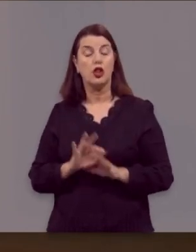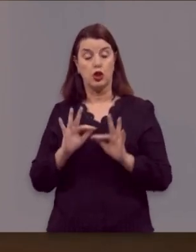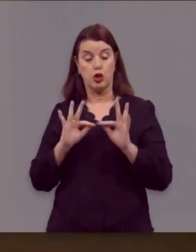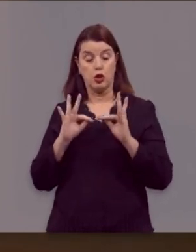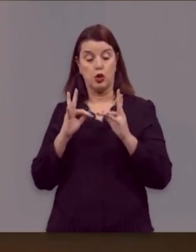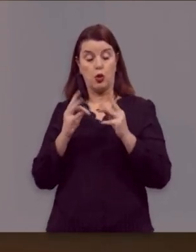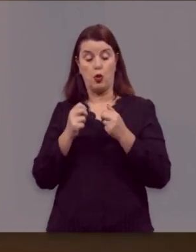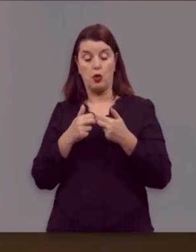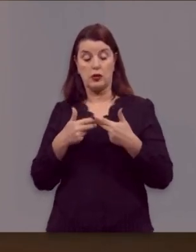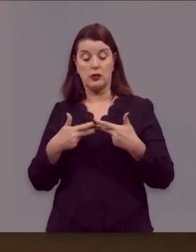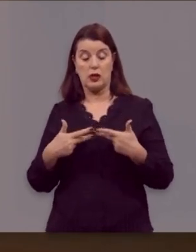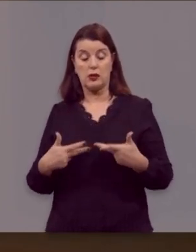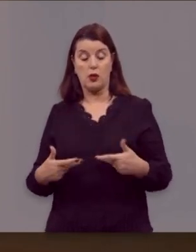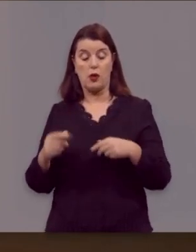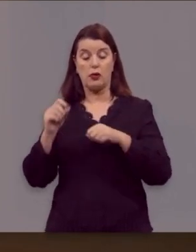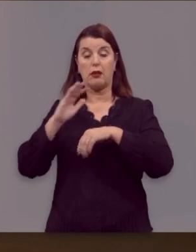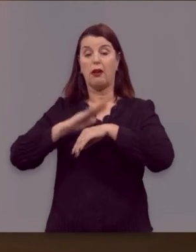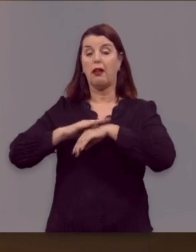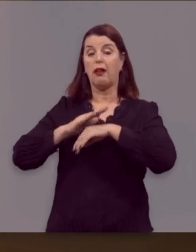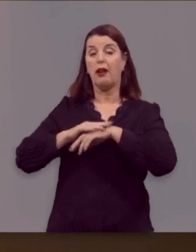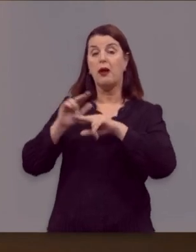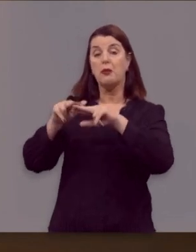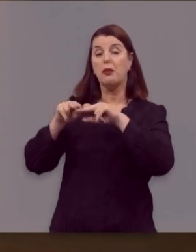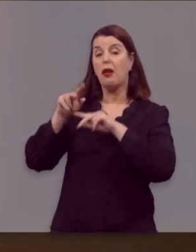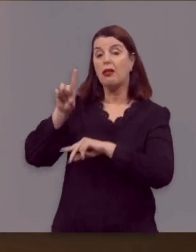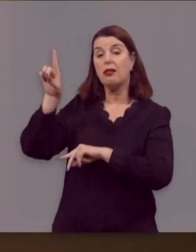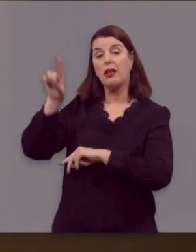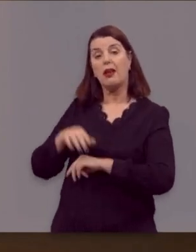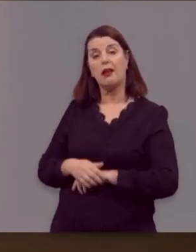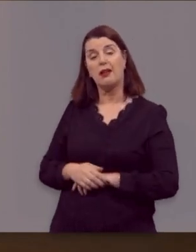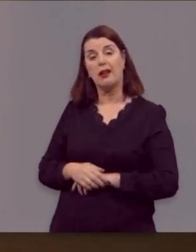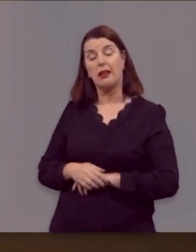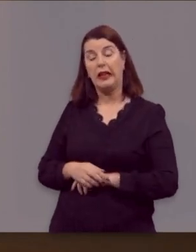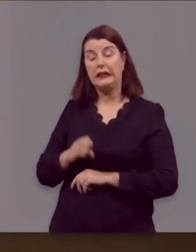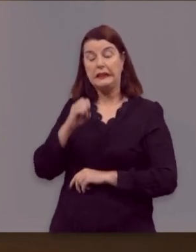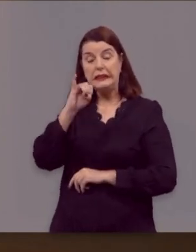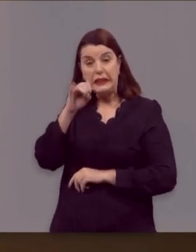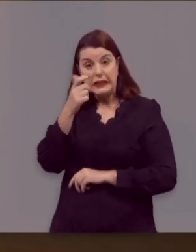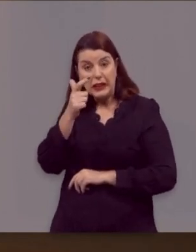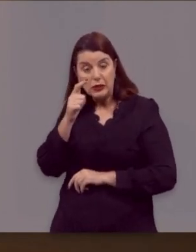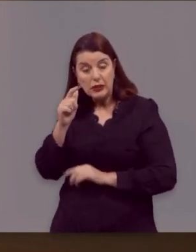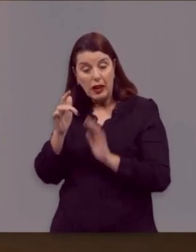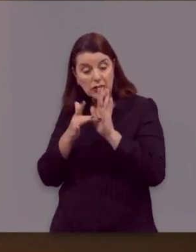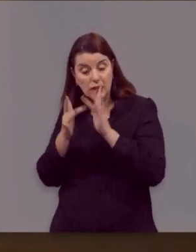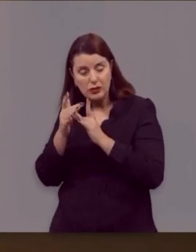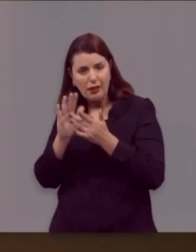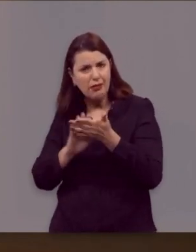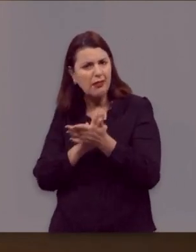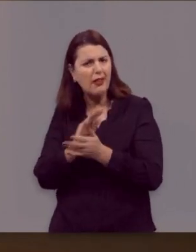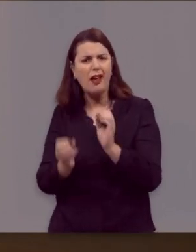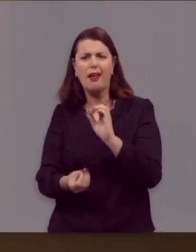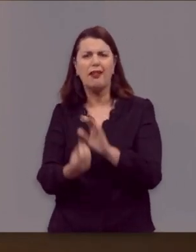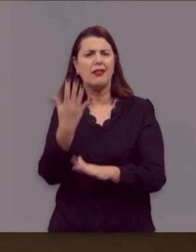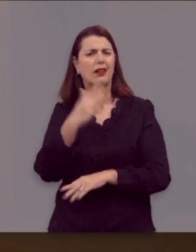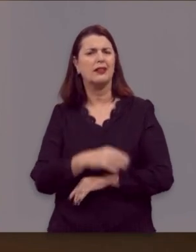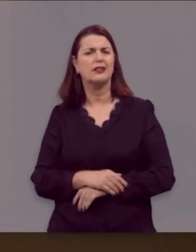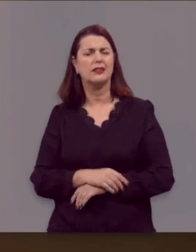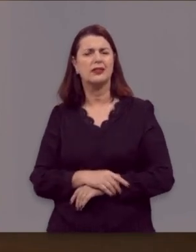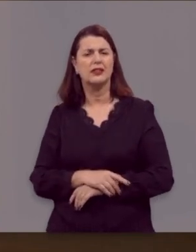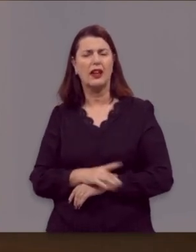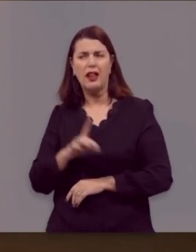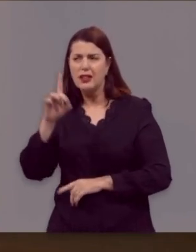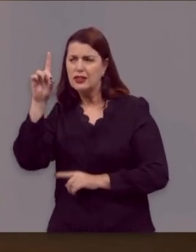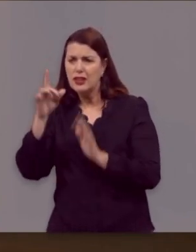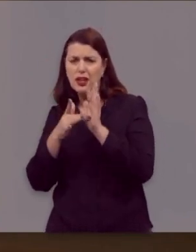todas as coisas foram feitas por intermédio dele, e sem ele nada do que foi feito se fez. Ele é o criador